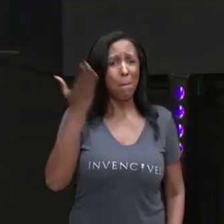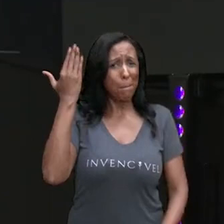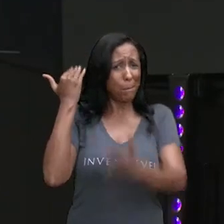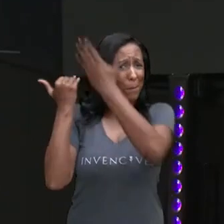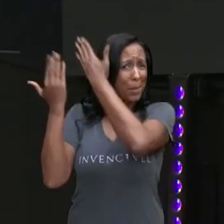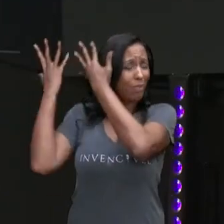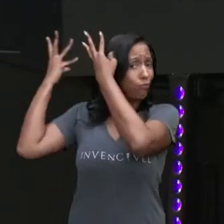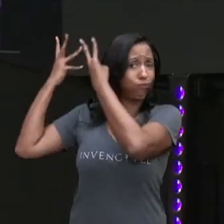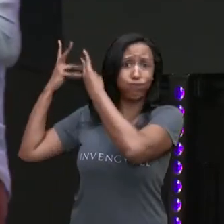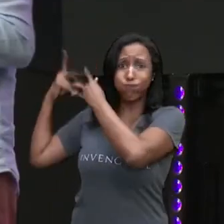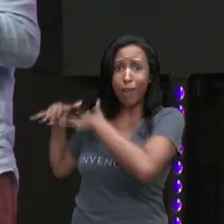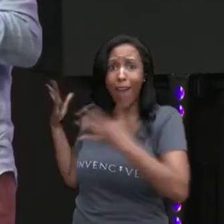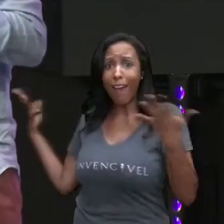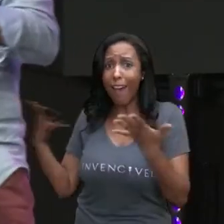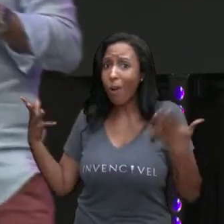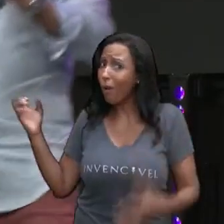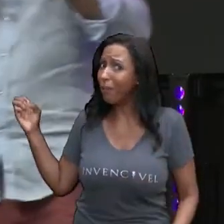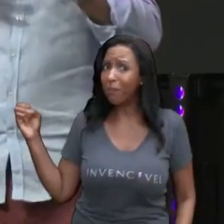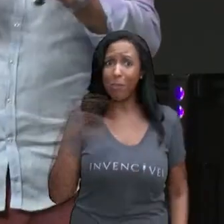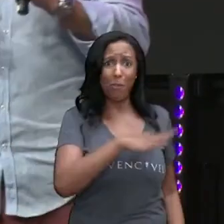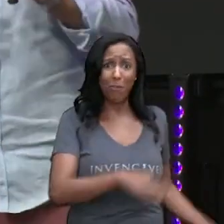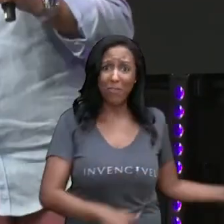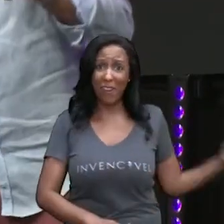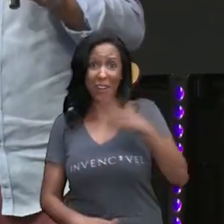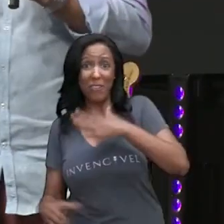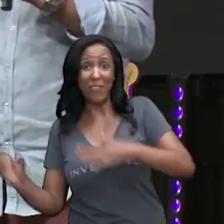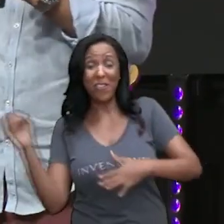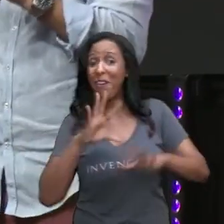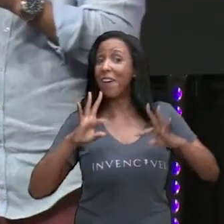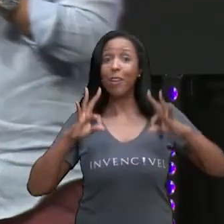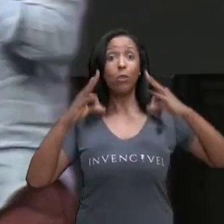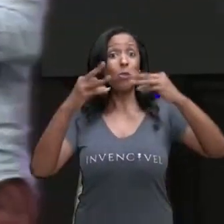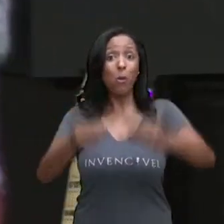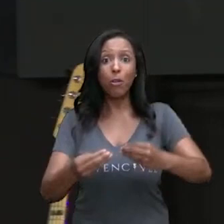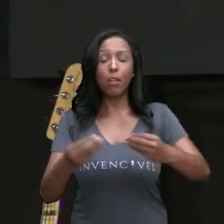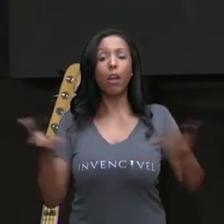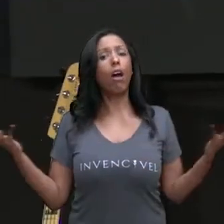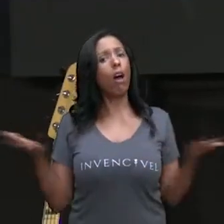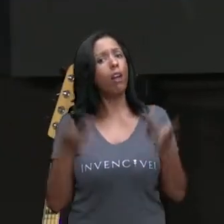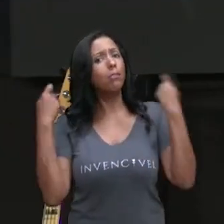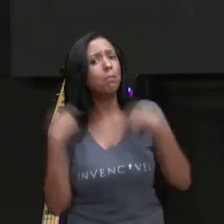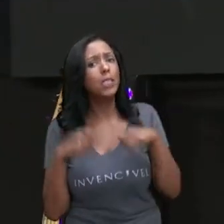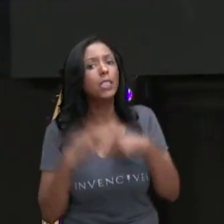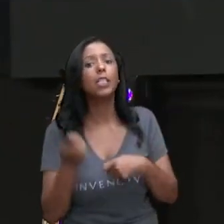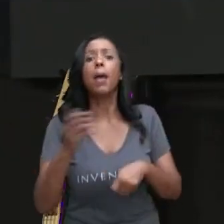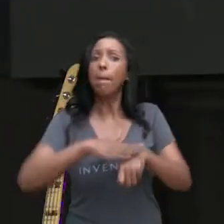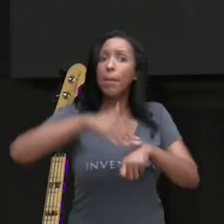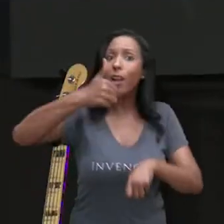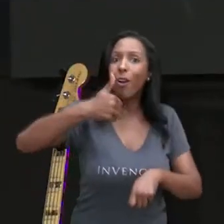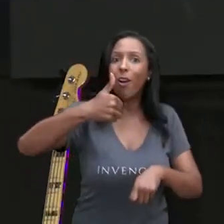Você tem que melhorar cada dia. Eu tenho que ser melhor hoje do que ontem. Depois de amanhã nem se fala, depois de